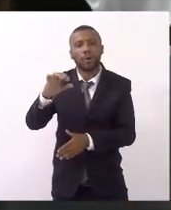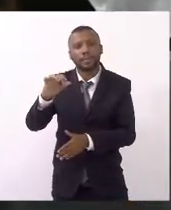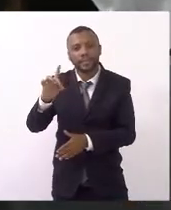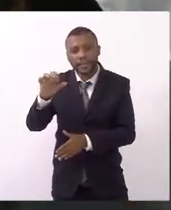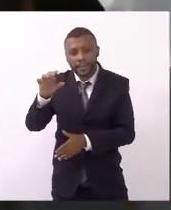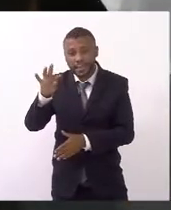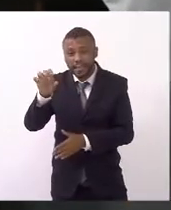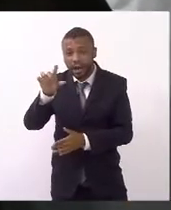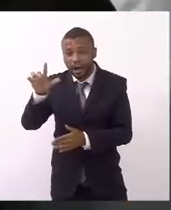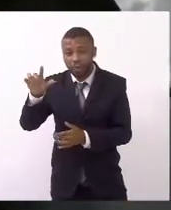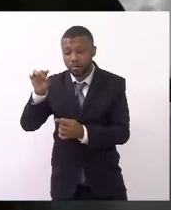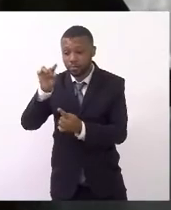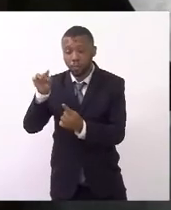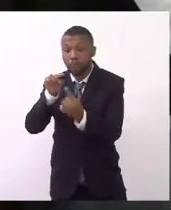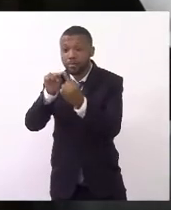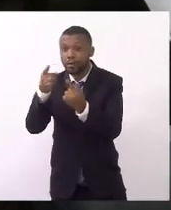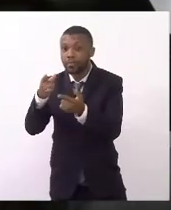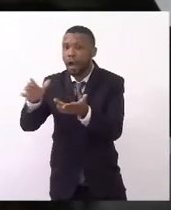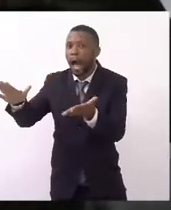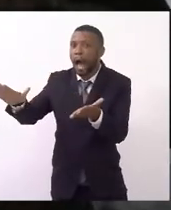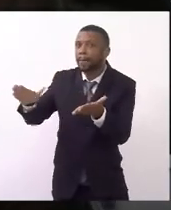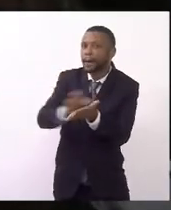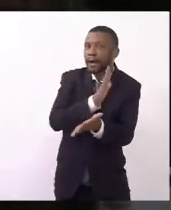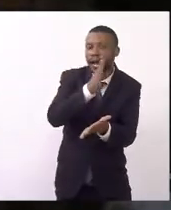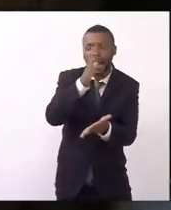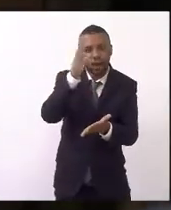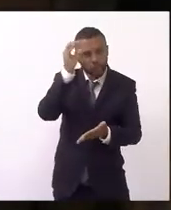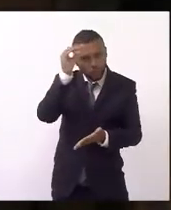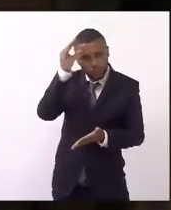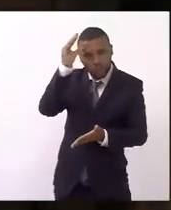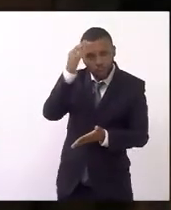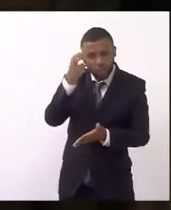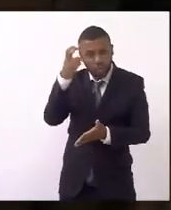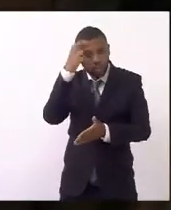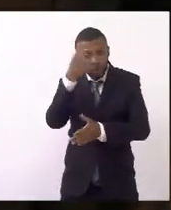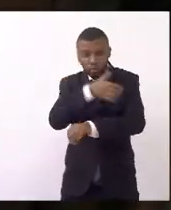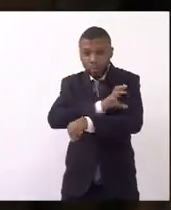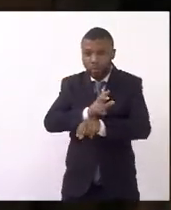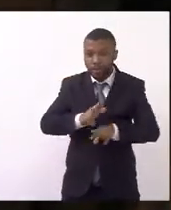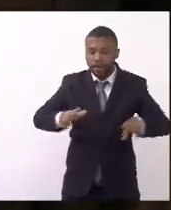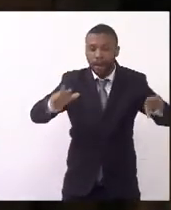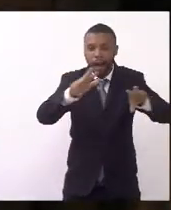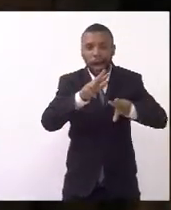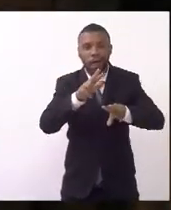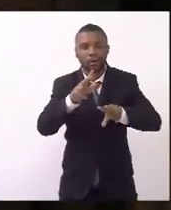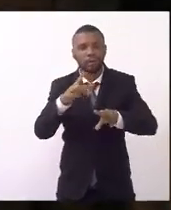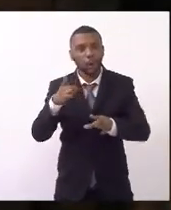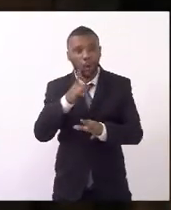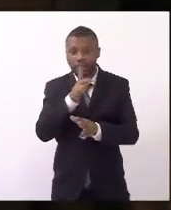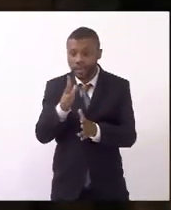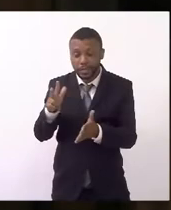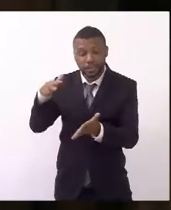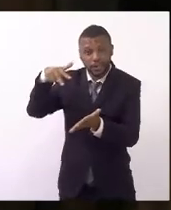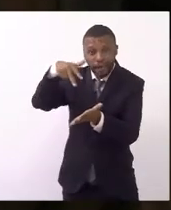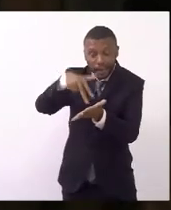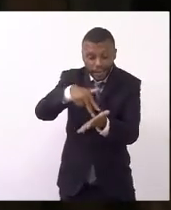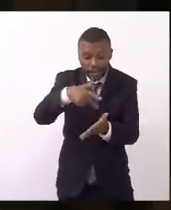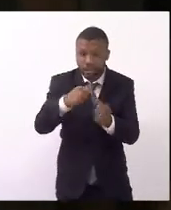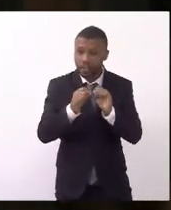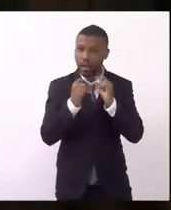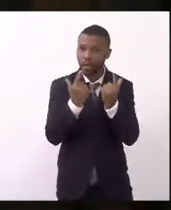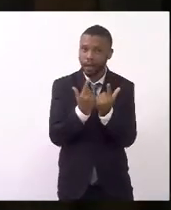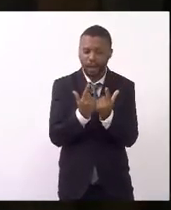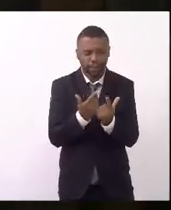nossos saberes das nossas culturas e chegar aqui deputada Renata Deputado Flávio